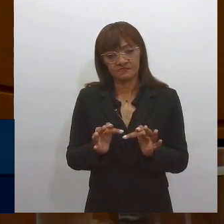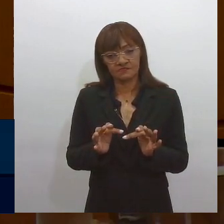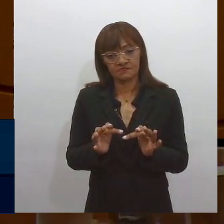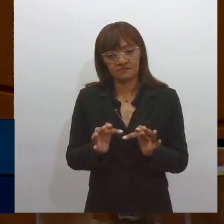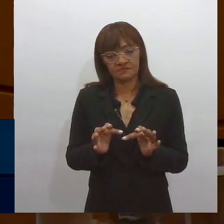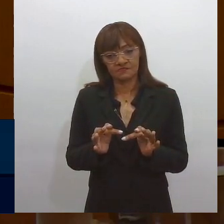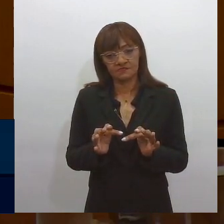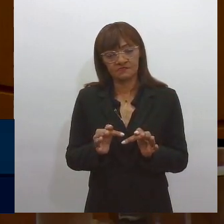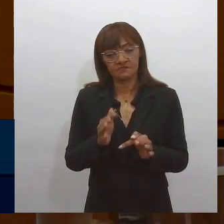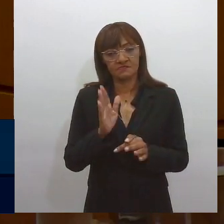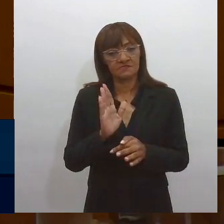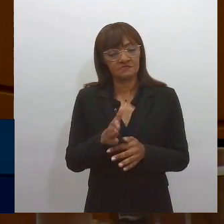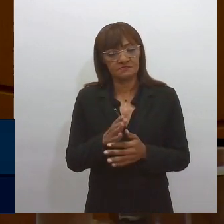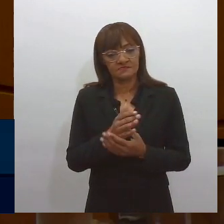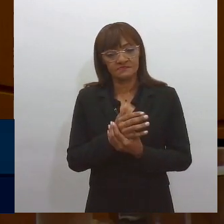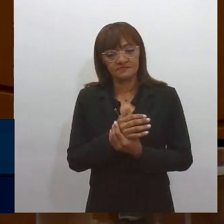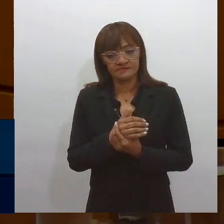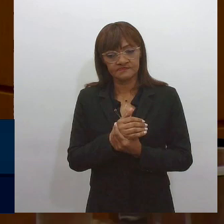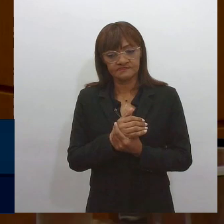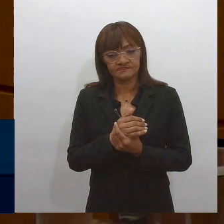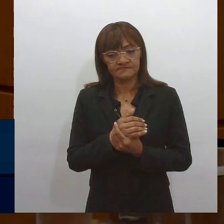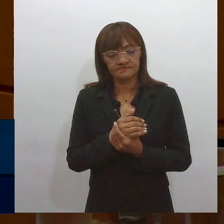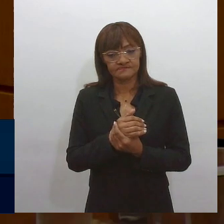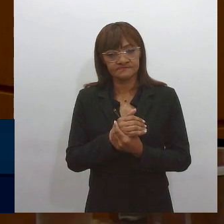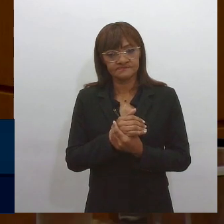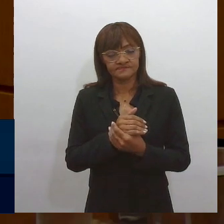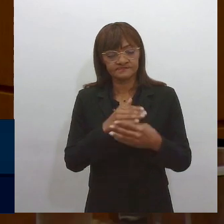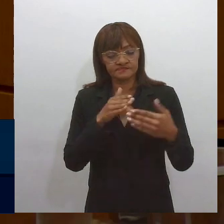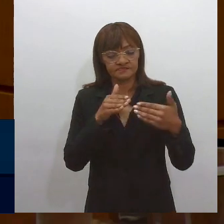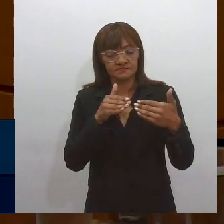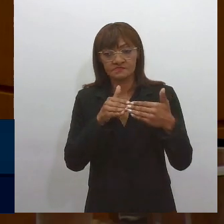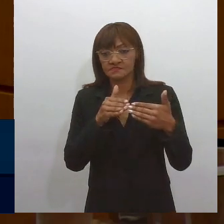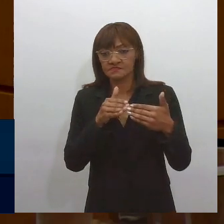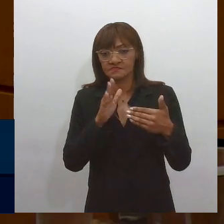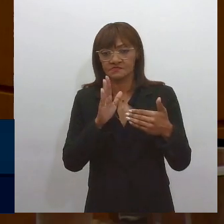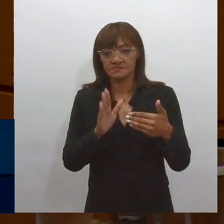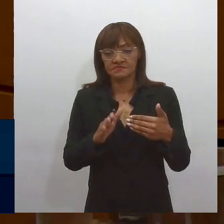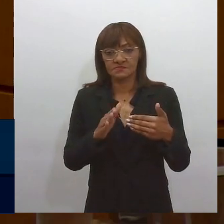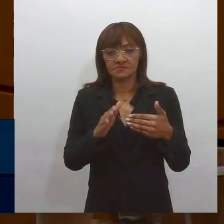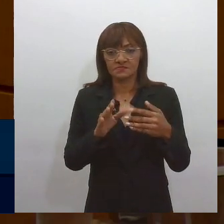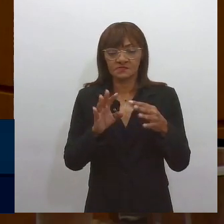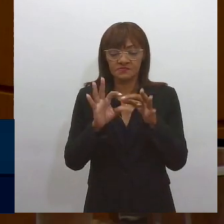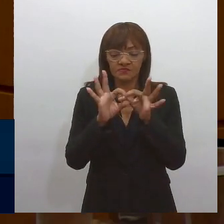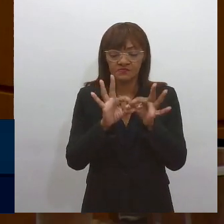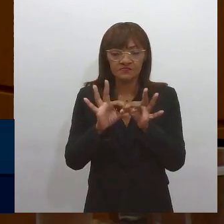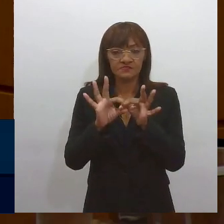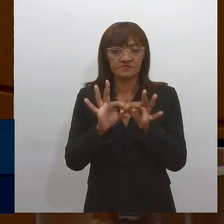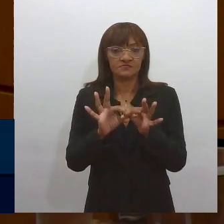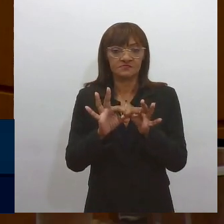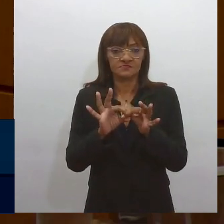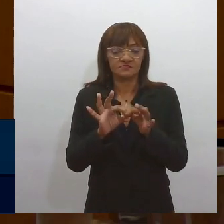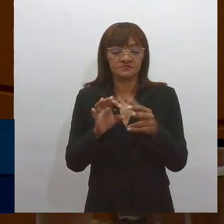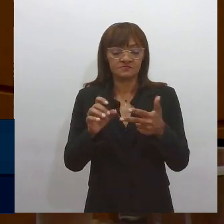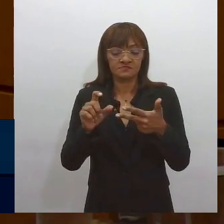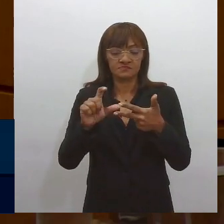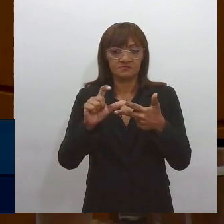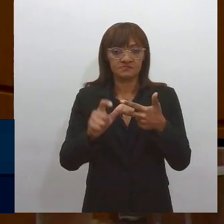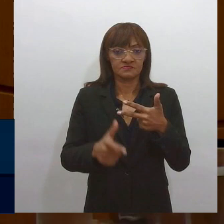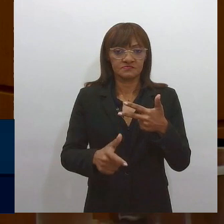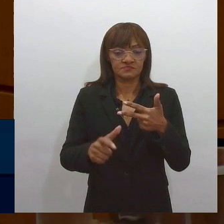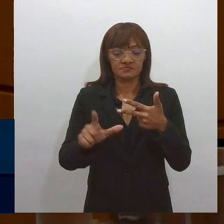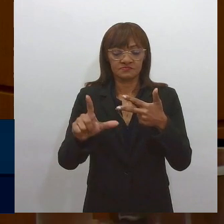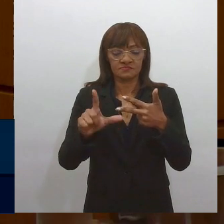sintonia entre o poder legislativo e o Executivo uma